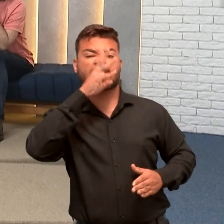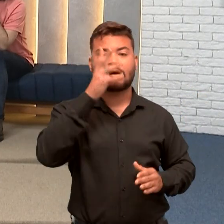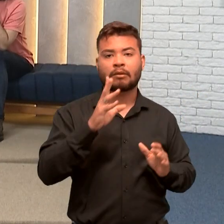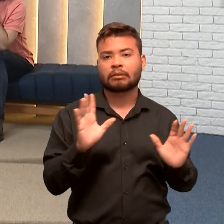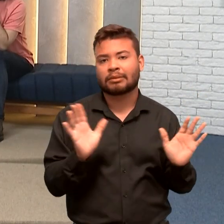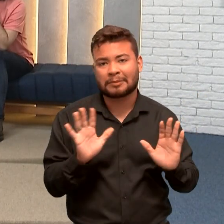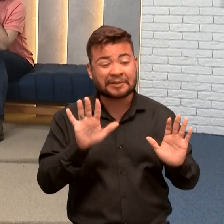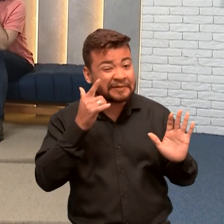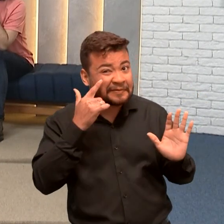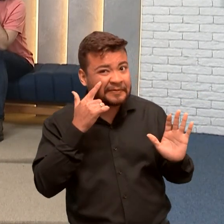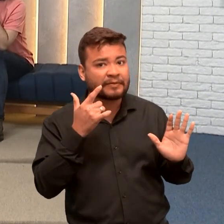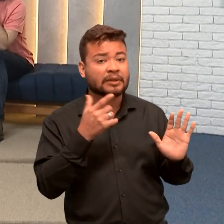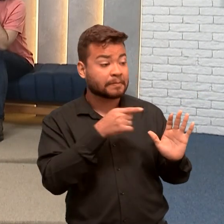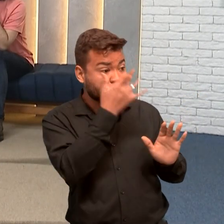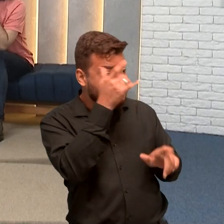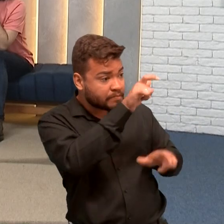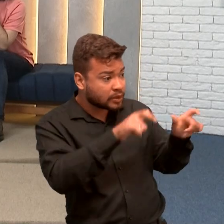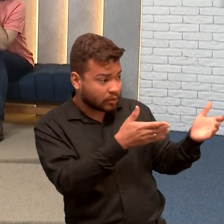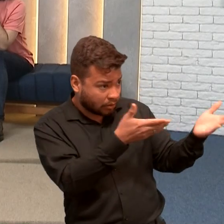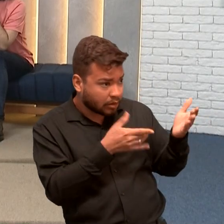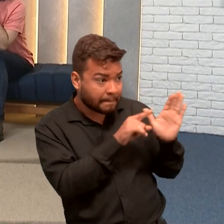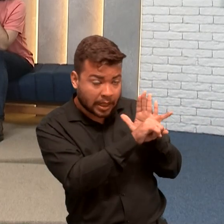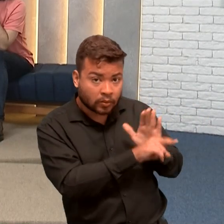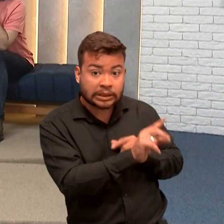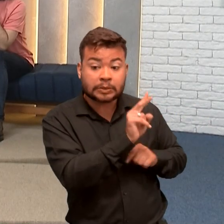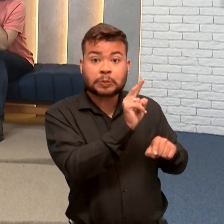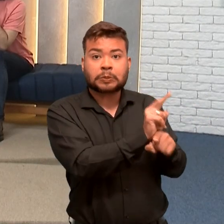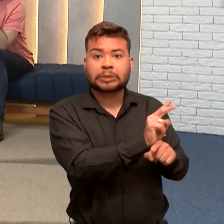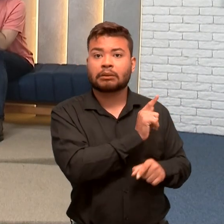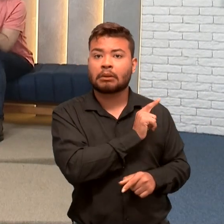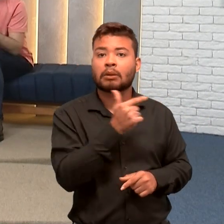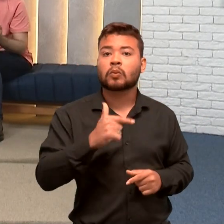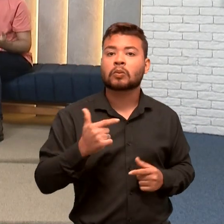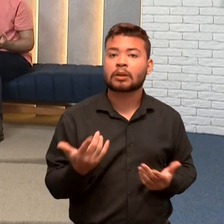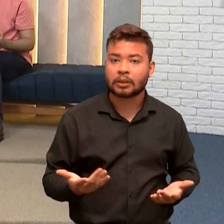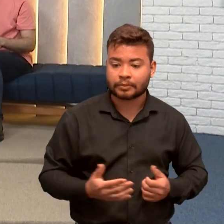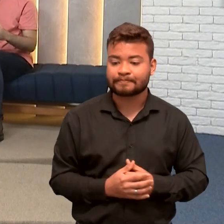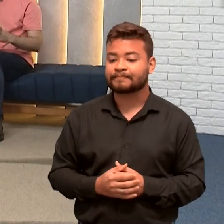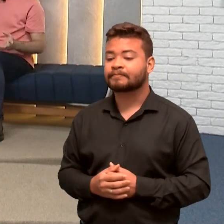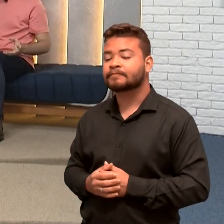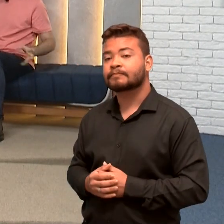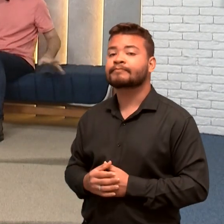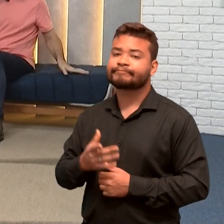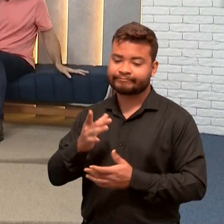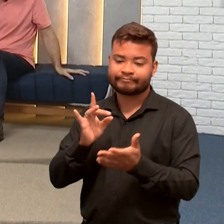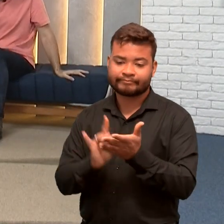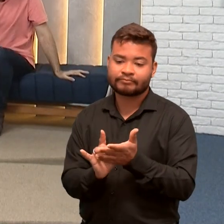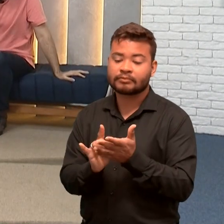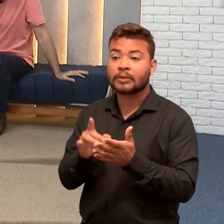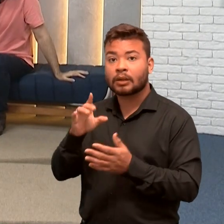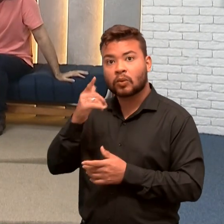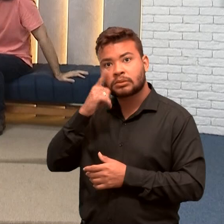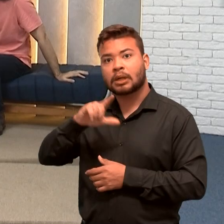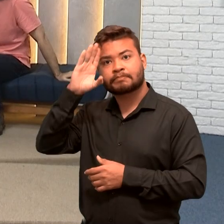ver se o participante está sendo protegido e seguro ali naquela pesquisa. Uma das necessidades para nortear realmente um trabalho ético,